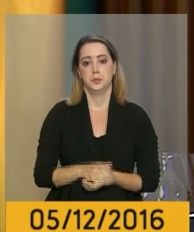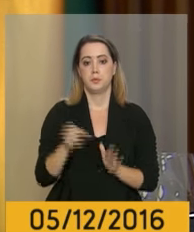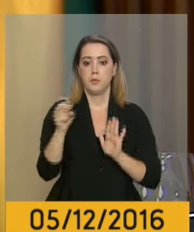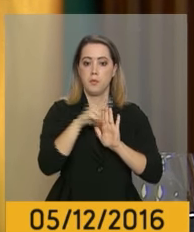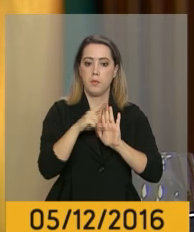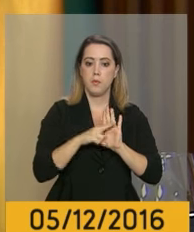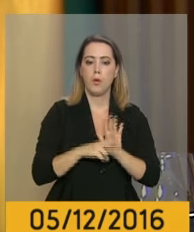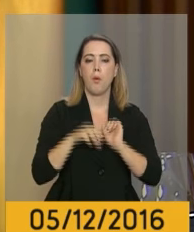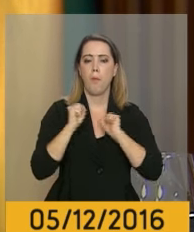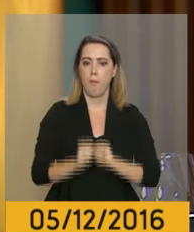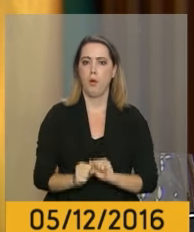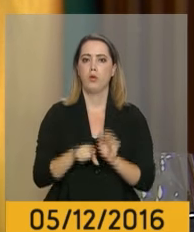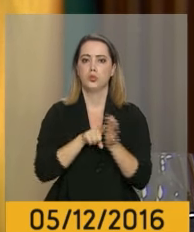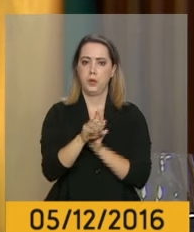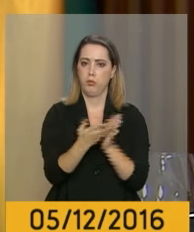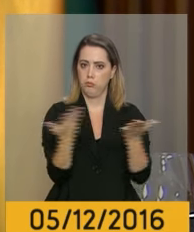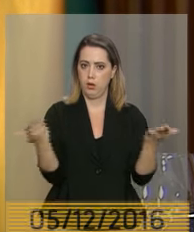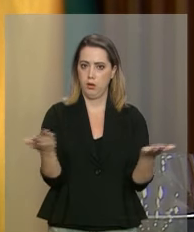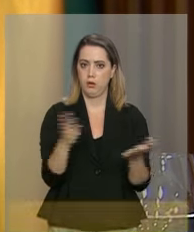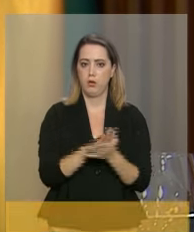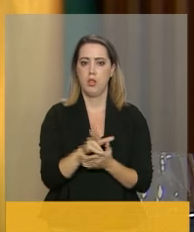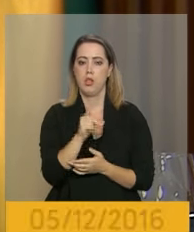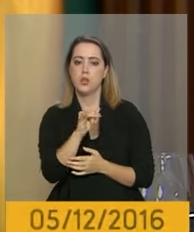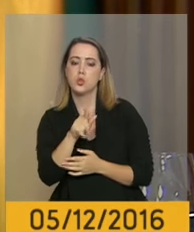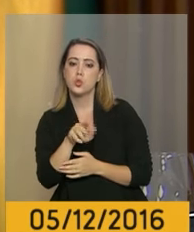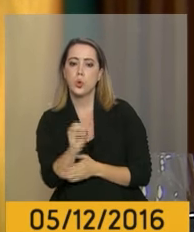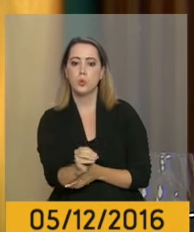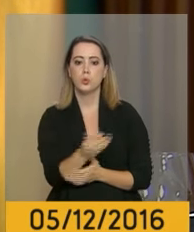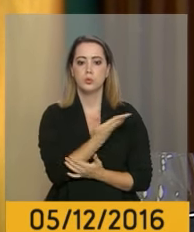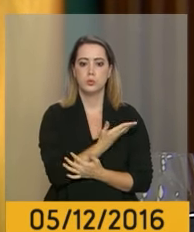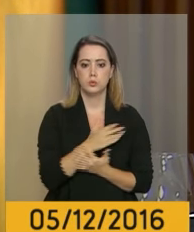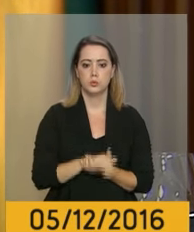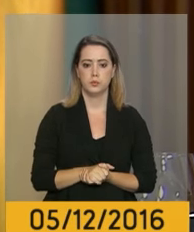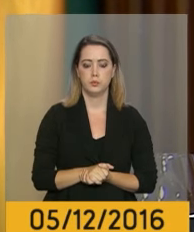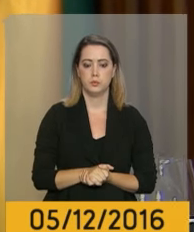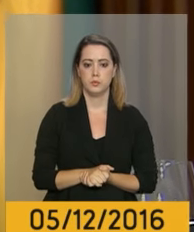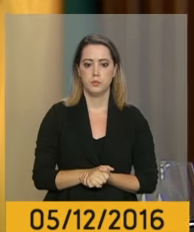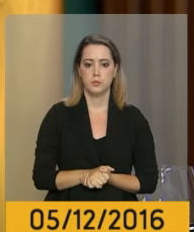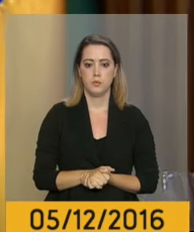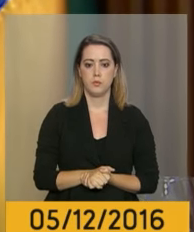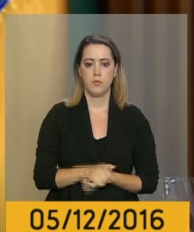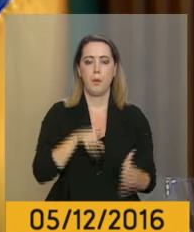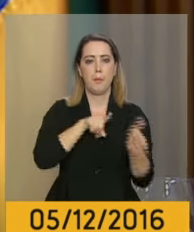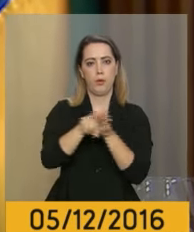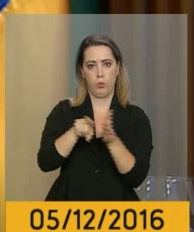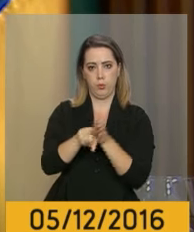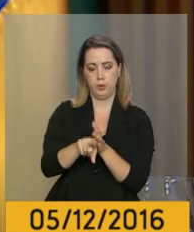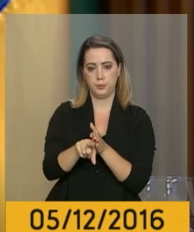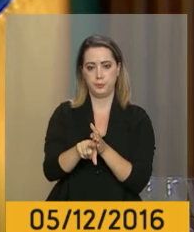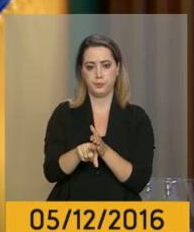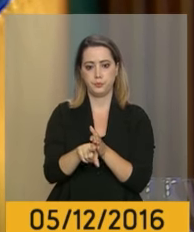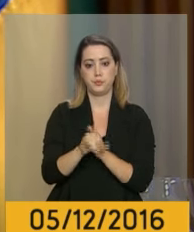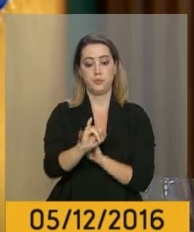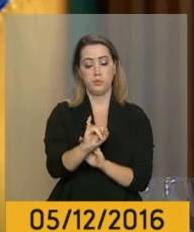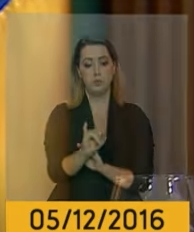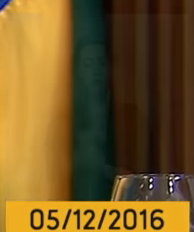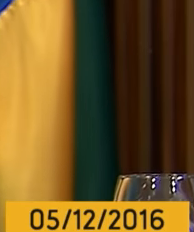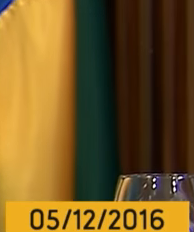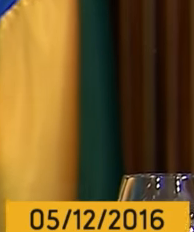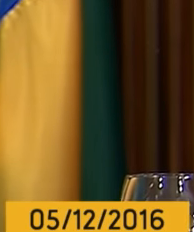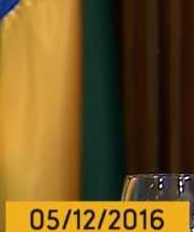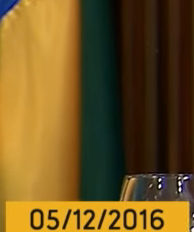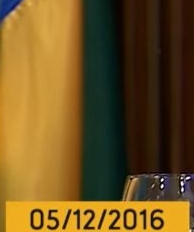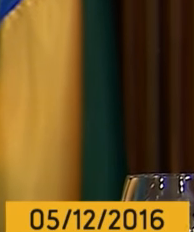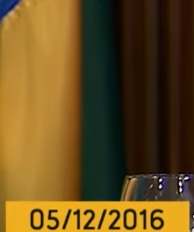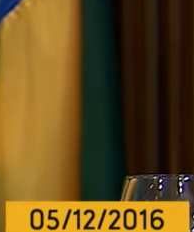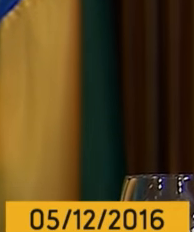Tá aberta a palavra, Diogo. Diog permite só complementar uma